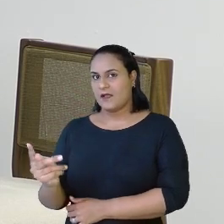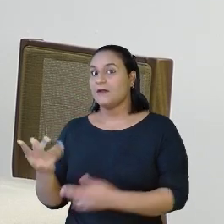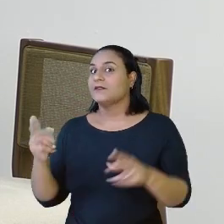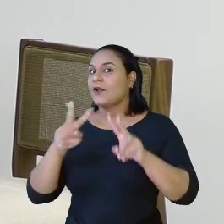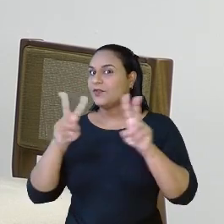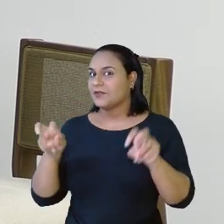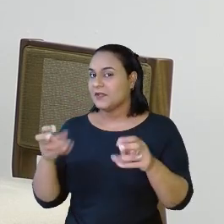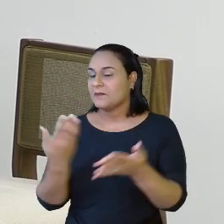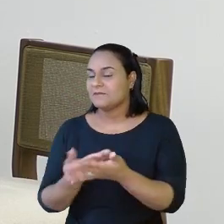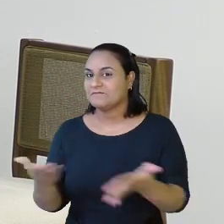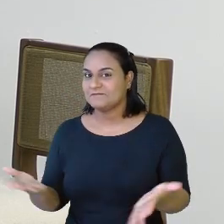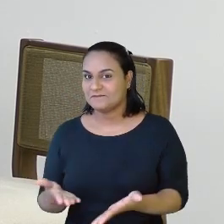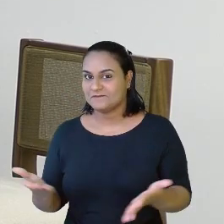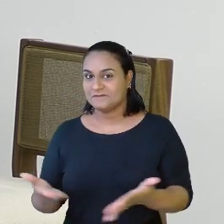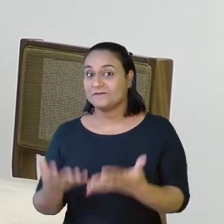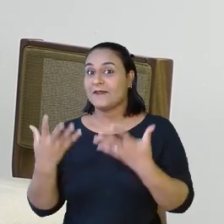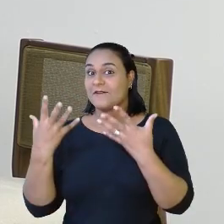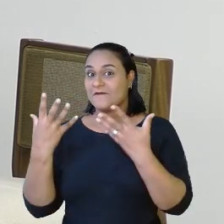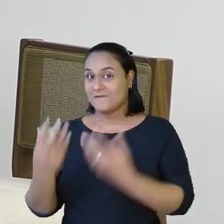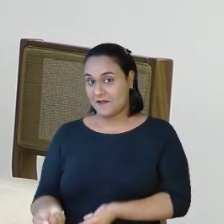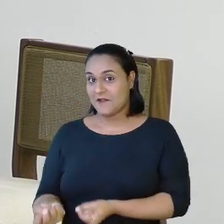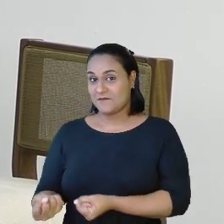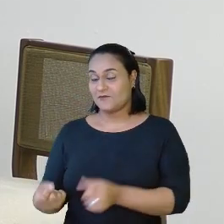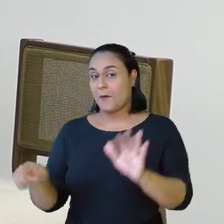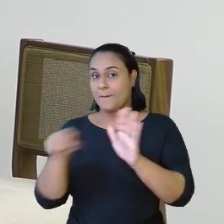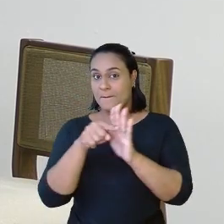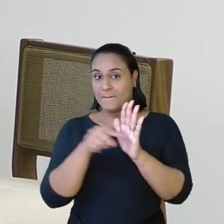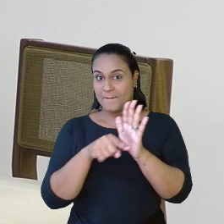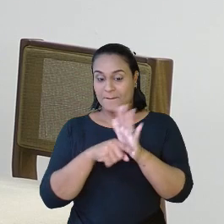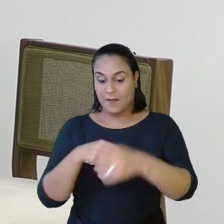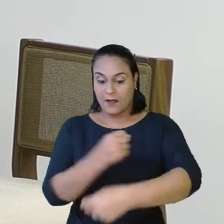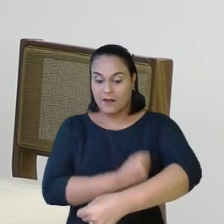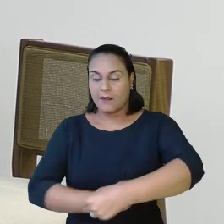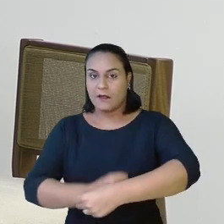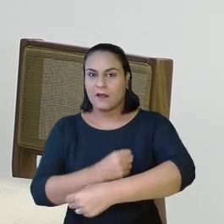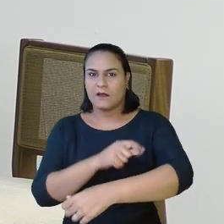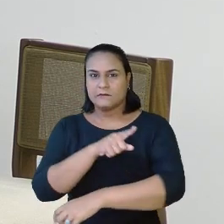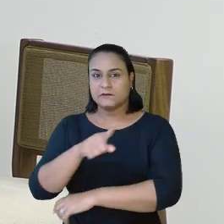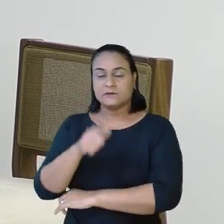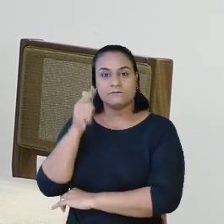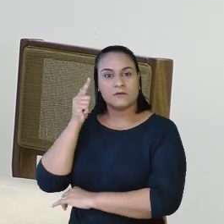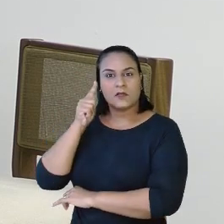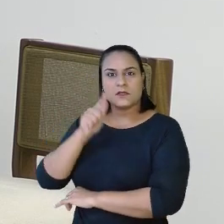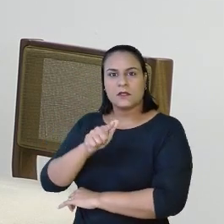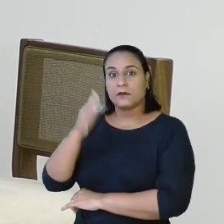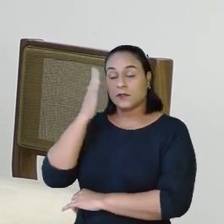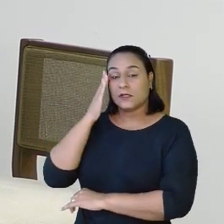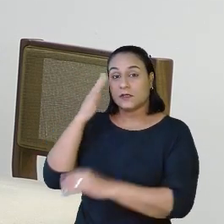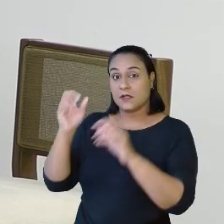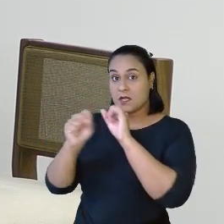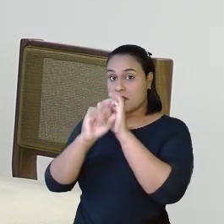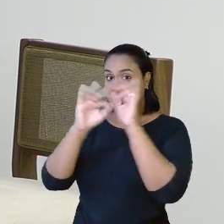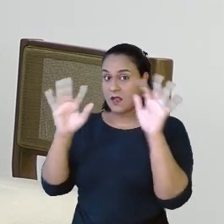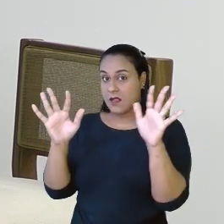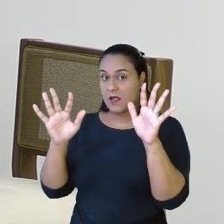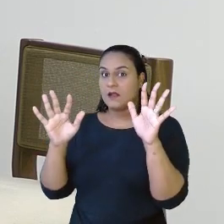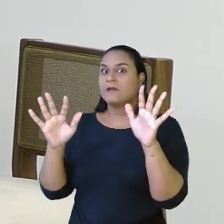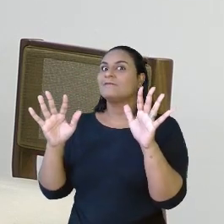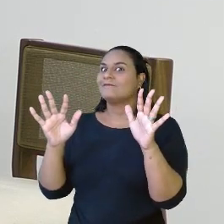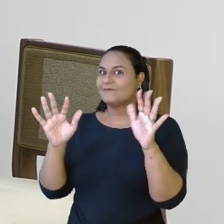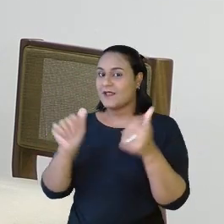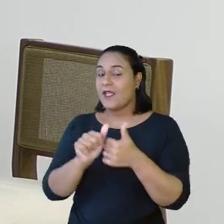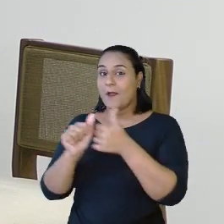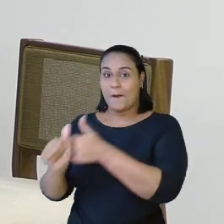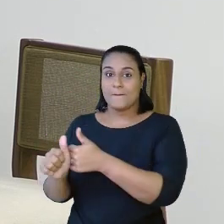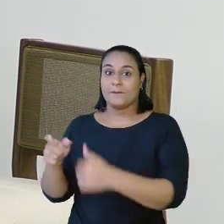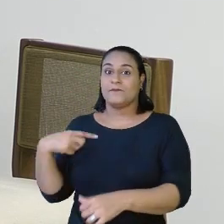hoje. Então vamos lá, vamos para a nossa receita, vamos ver se vocês conseguem compreender e